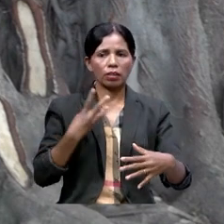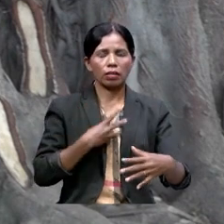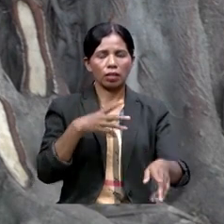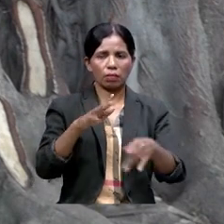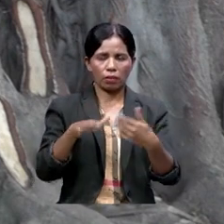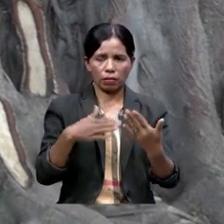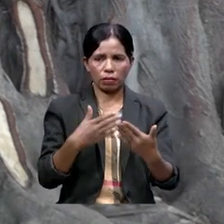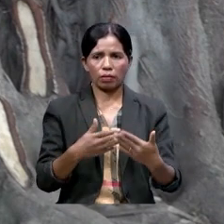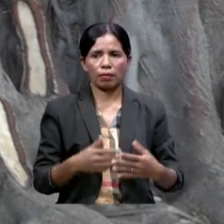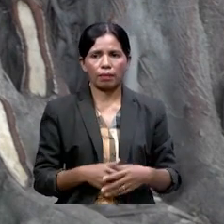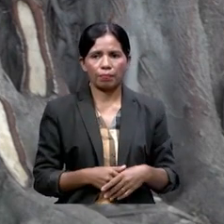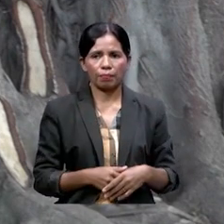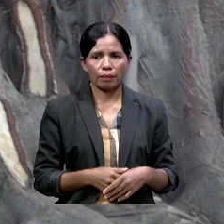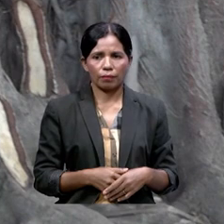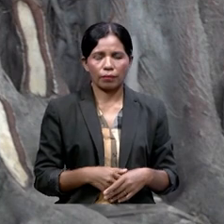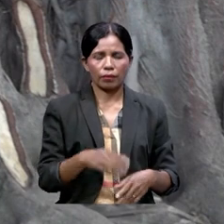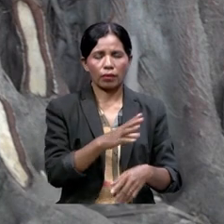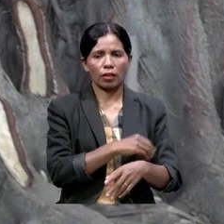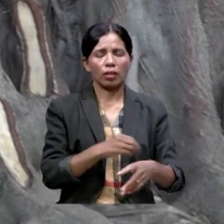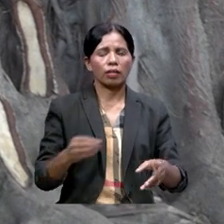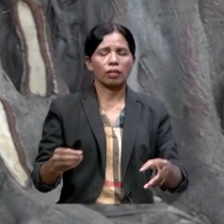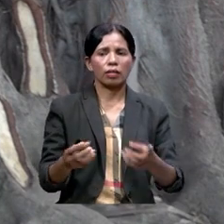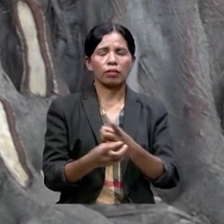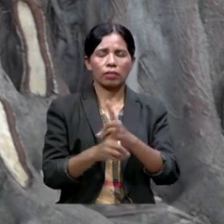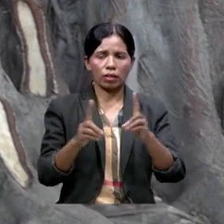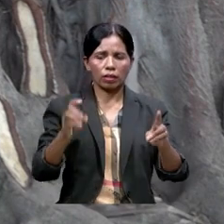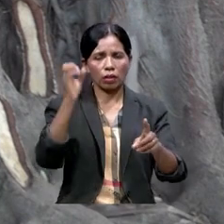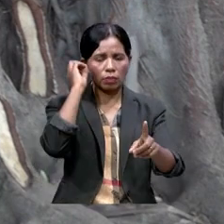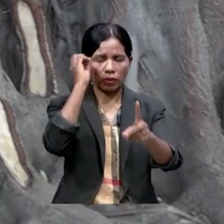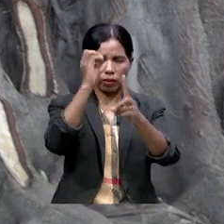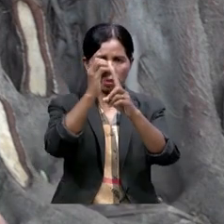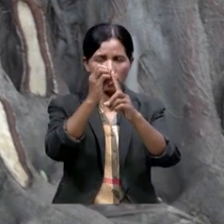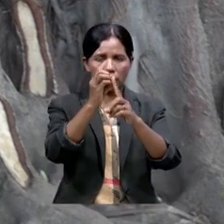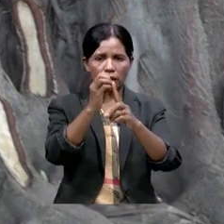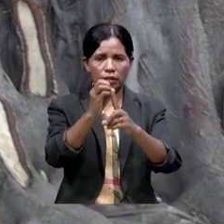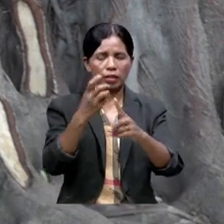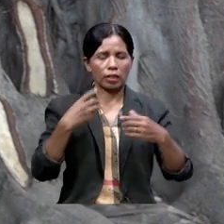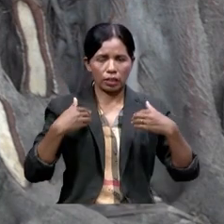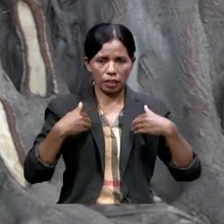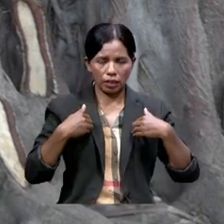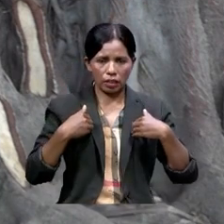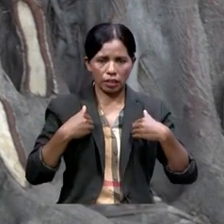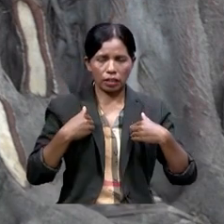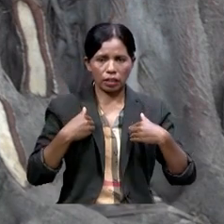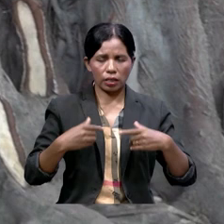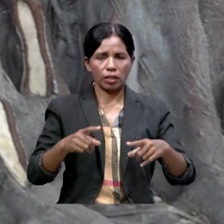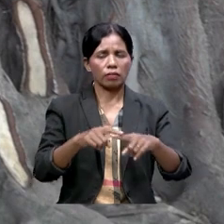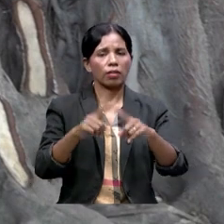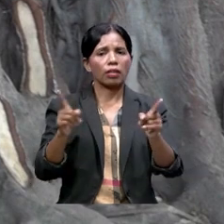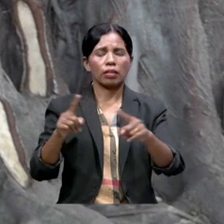sira. Divergência de opinião ne hariku lutan ita atu iha perspectiva oi oi kona ba